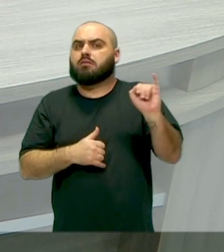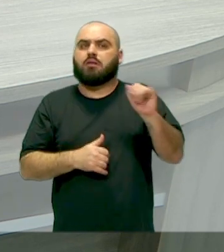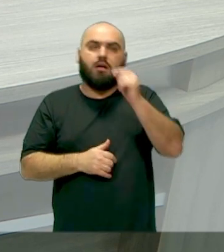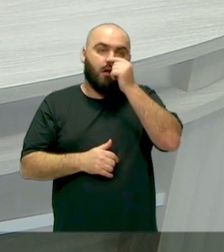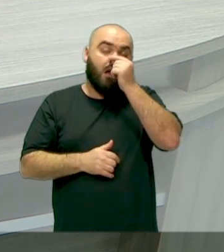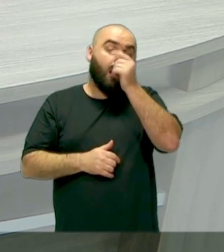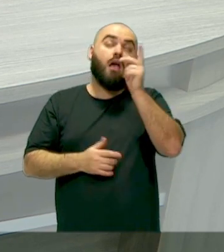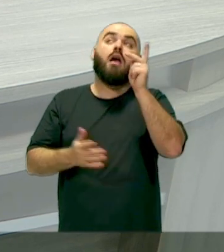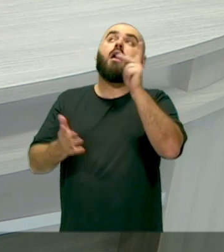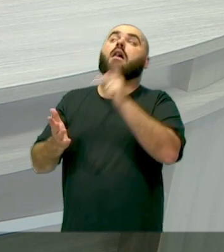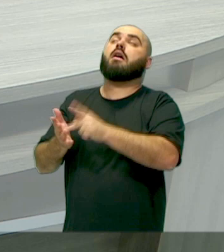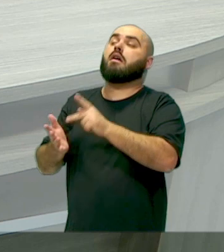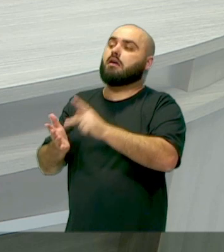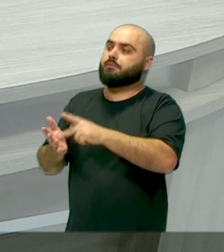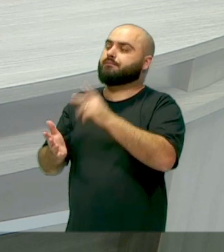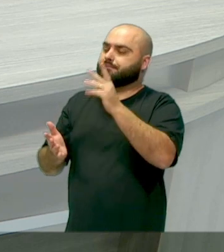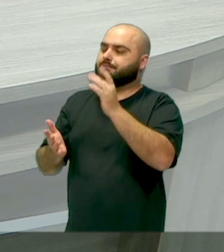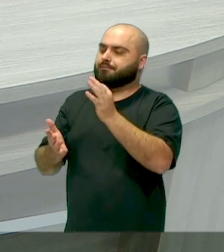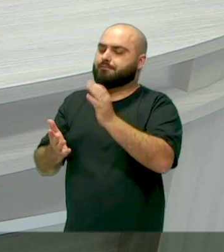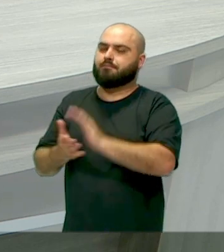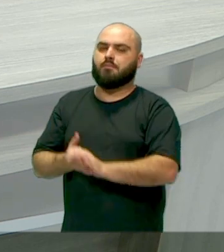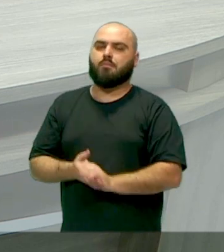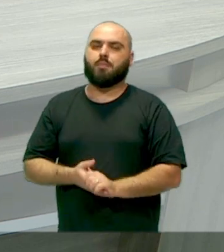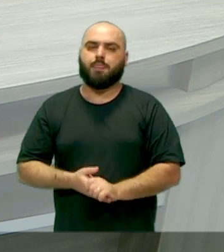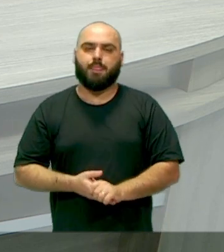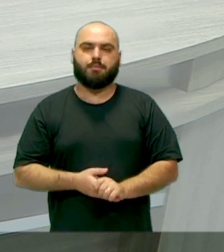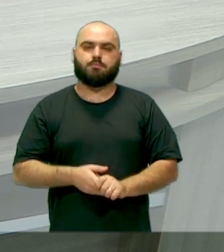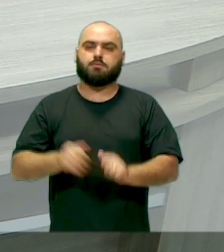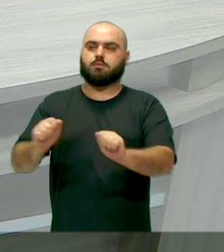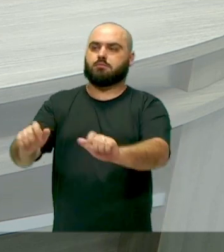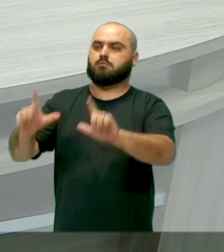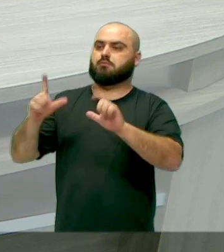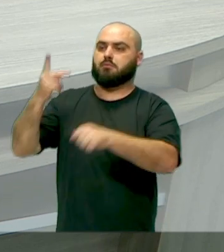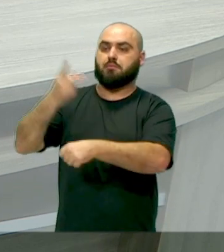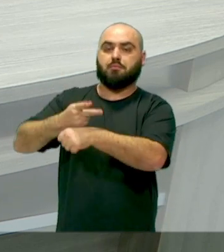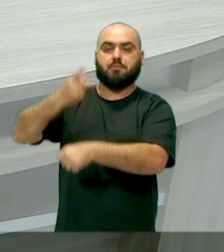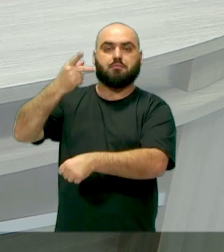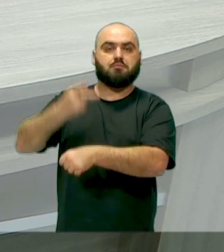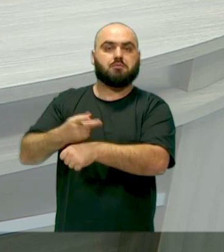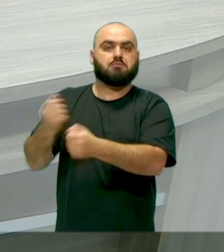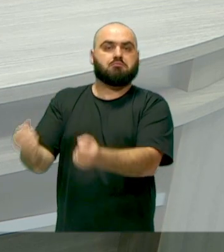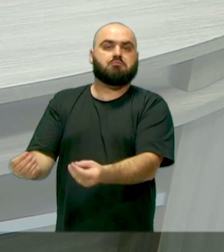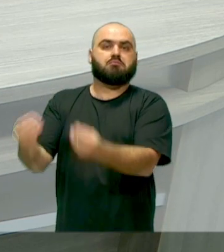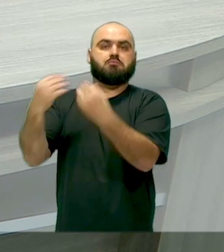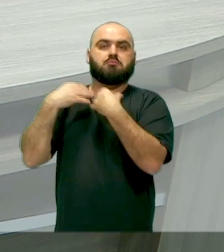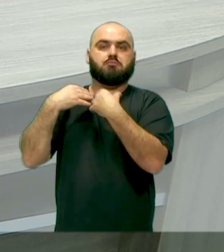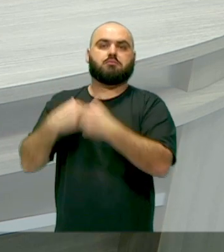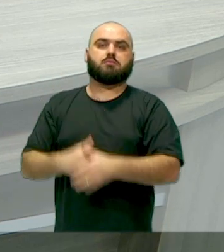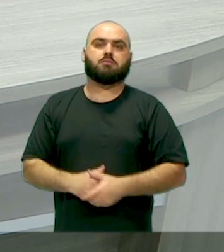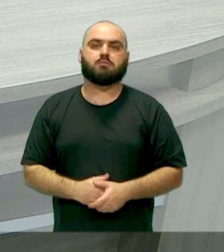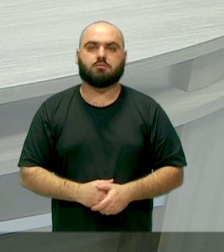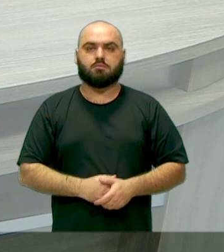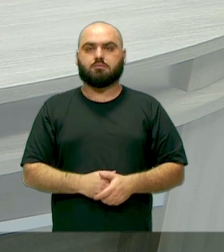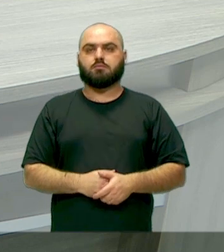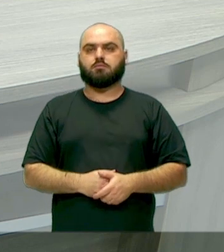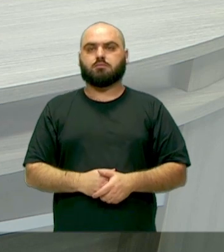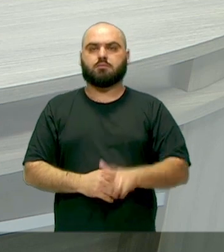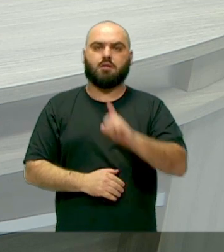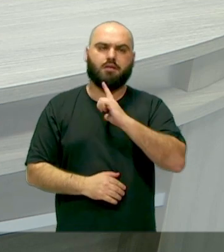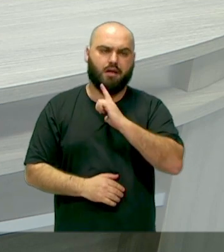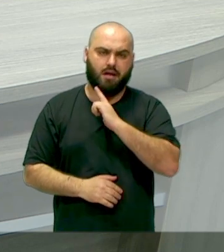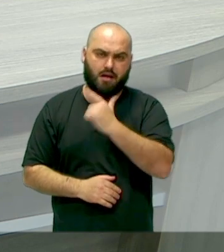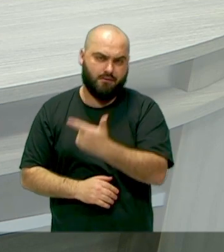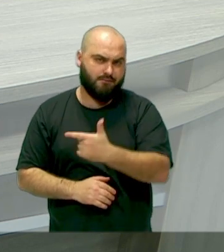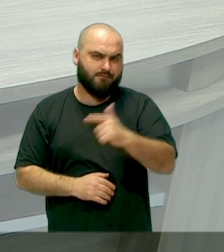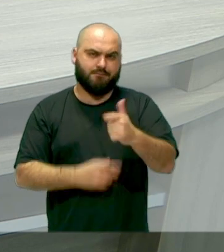sim. Então, eu recebi esse prêmio, né? E recebo muitos prêmios, realmente,